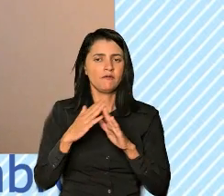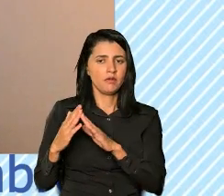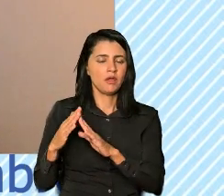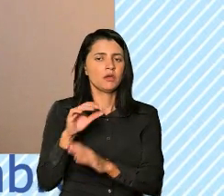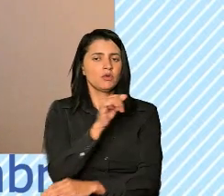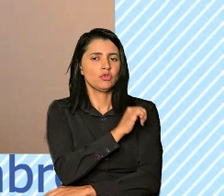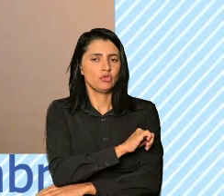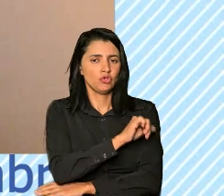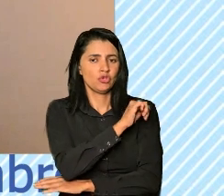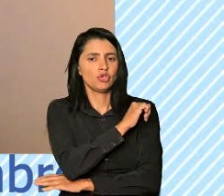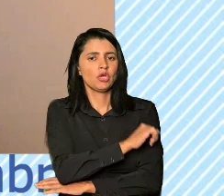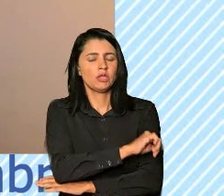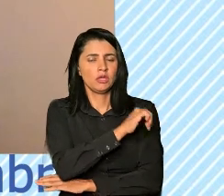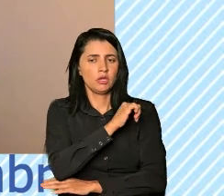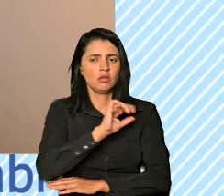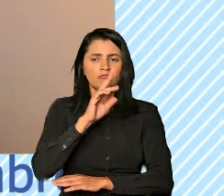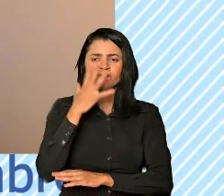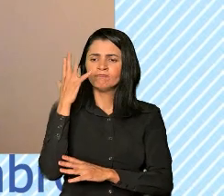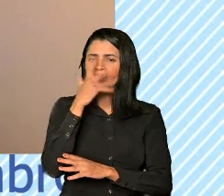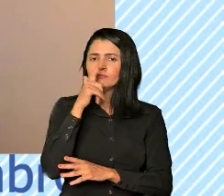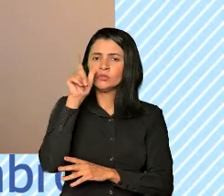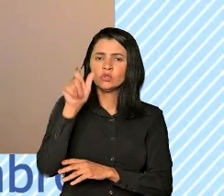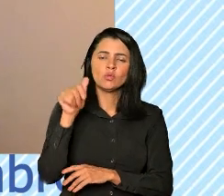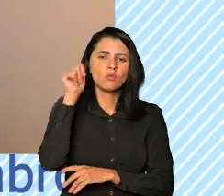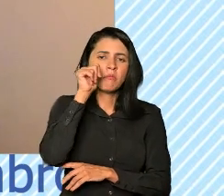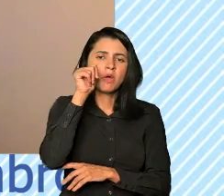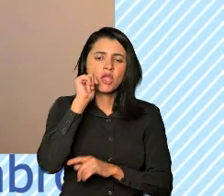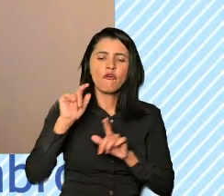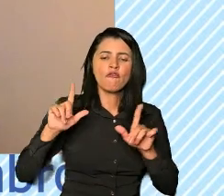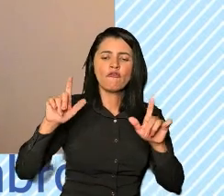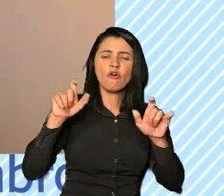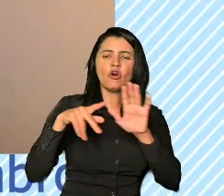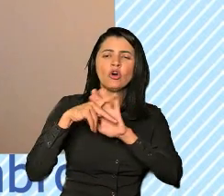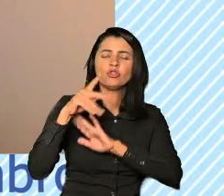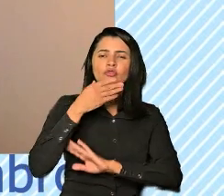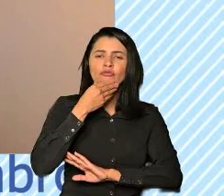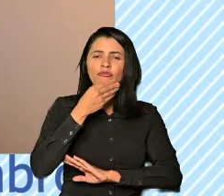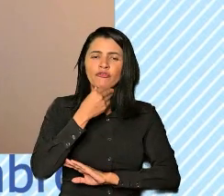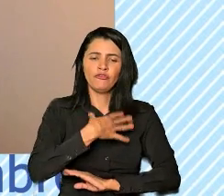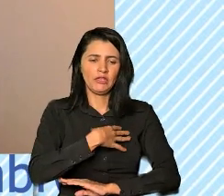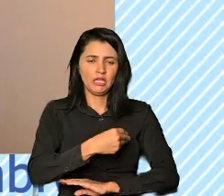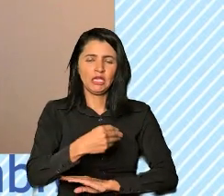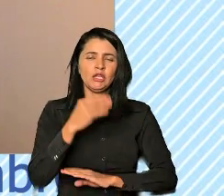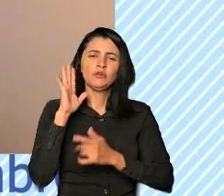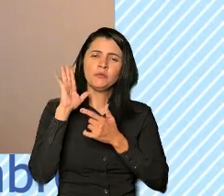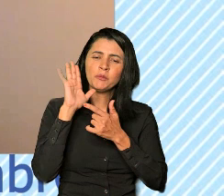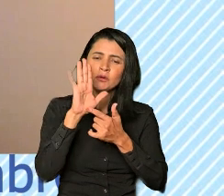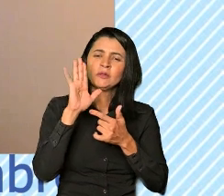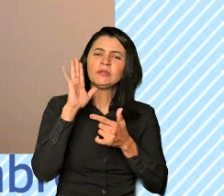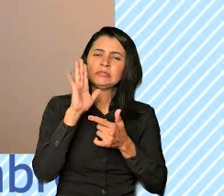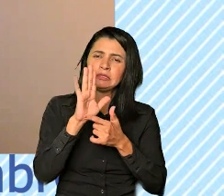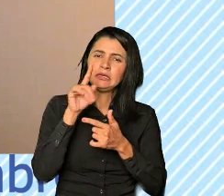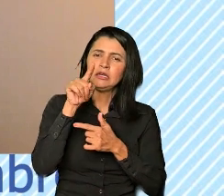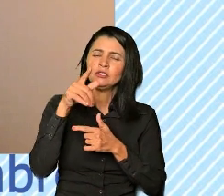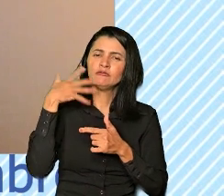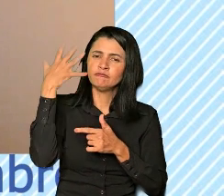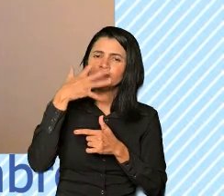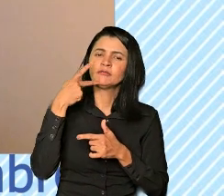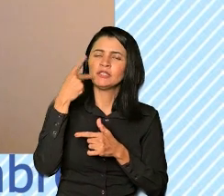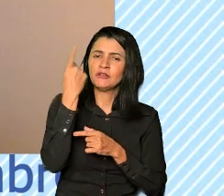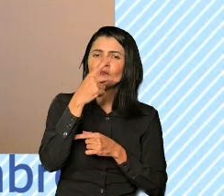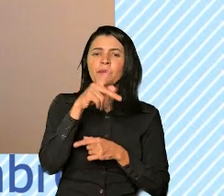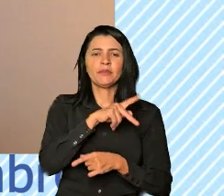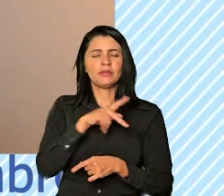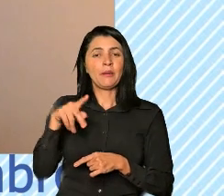e muito lindo a mãe com a foto do filho, assim, falando, né, nessa audiência que foi presidida